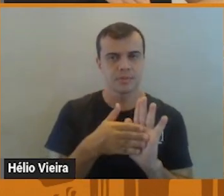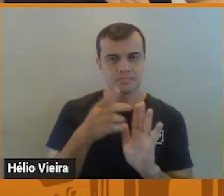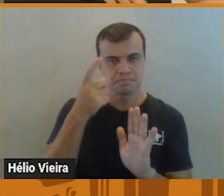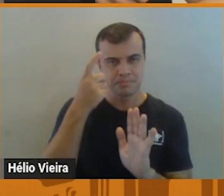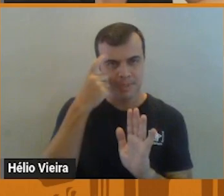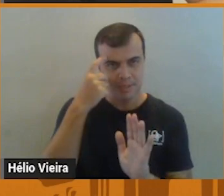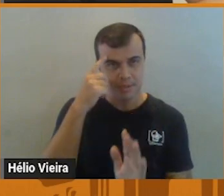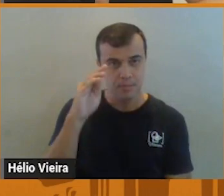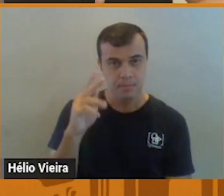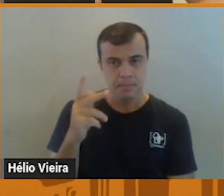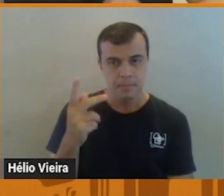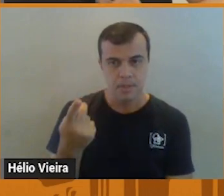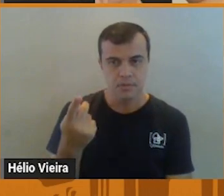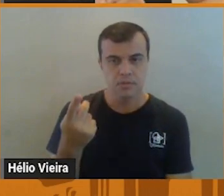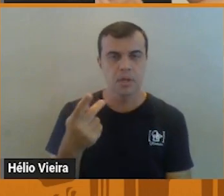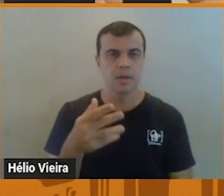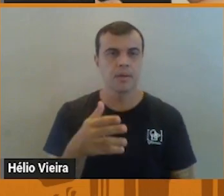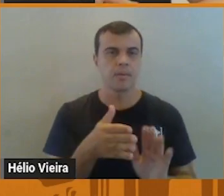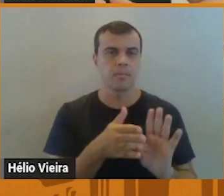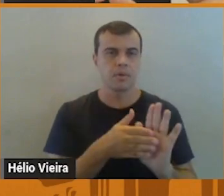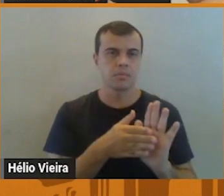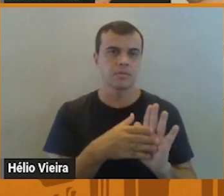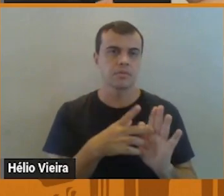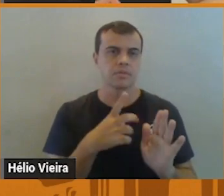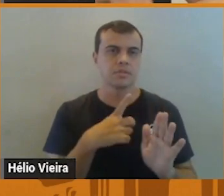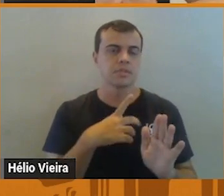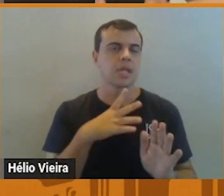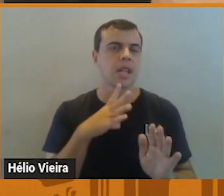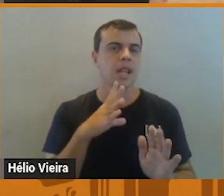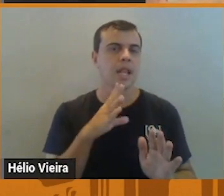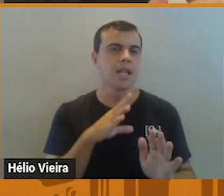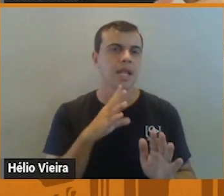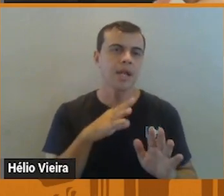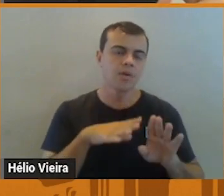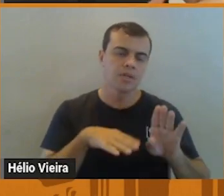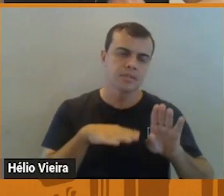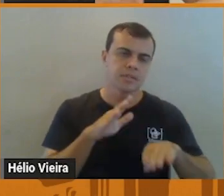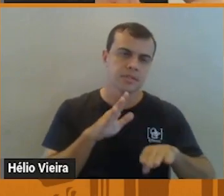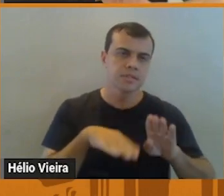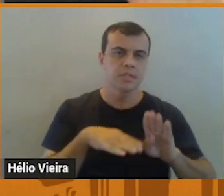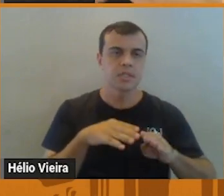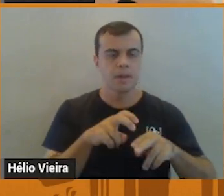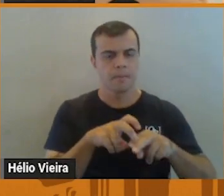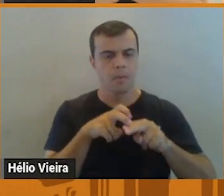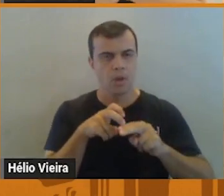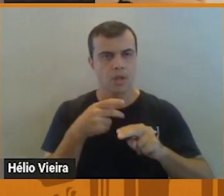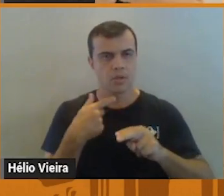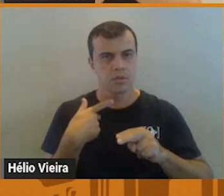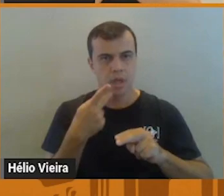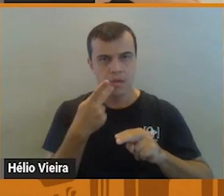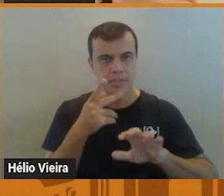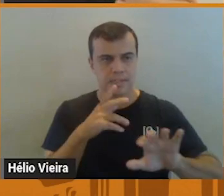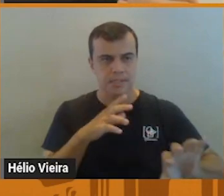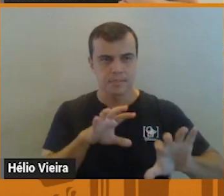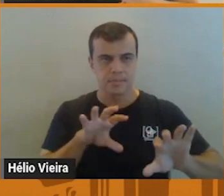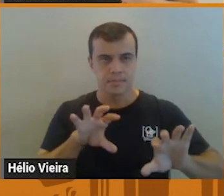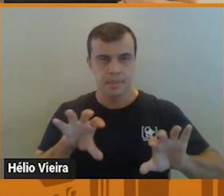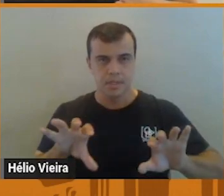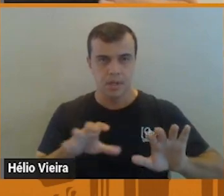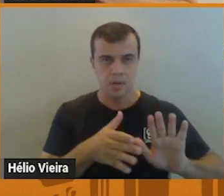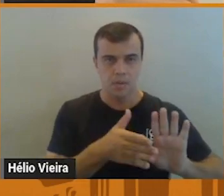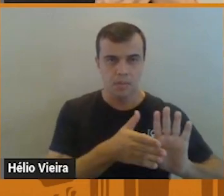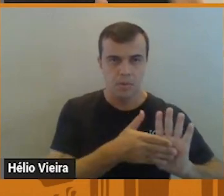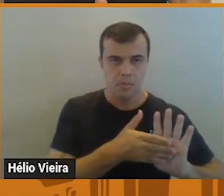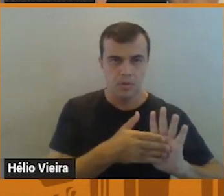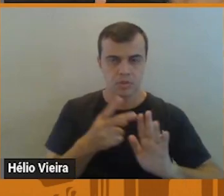Belo Horizonte, mas essa proposta ela tem uma coisa legal, que talvez tenha sido até por isso que eu tenha feito a separação da proposta ficar só no